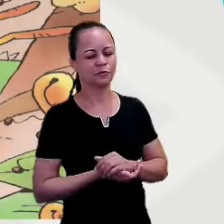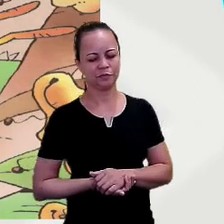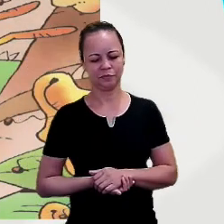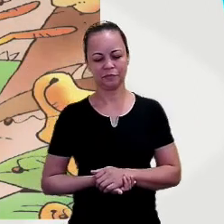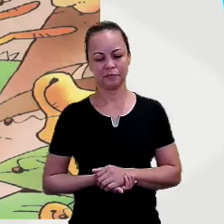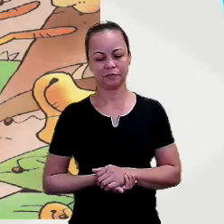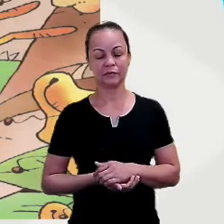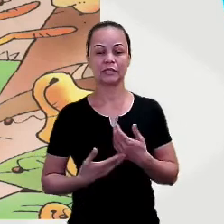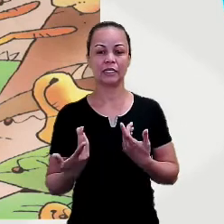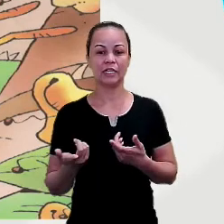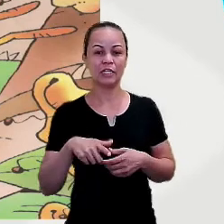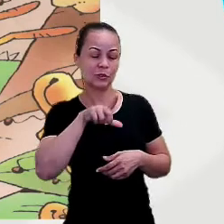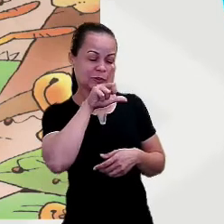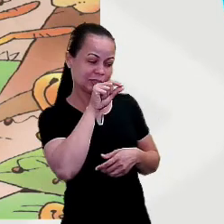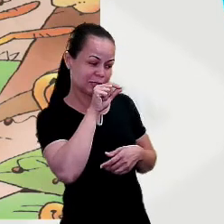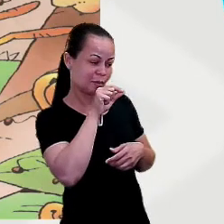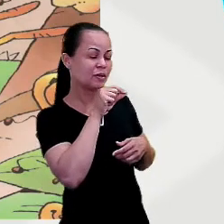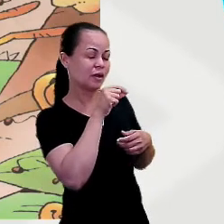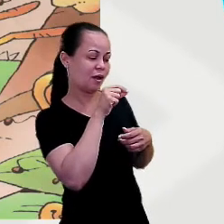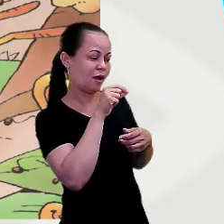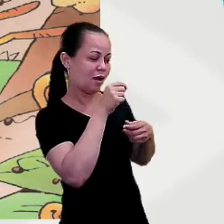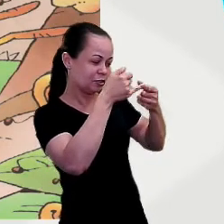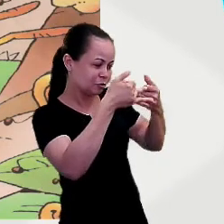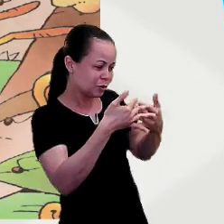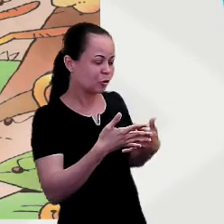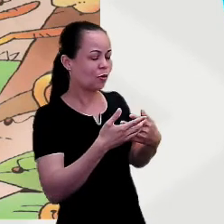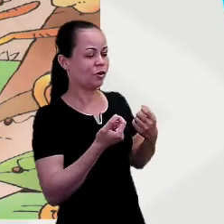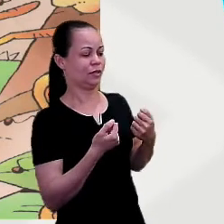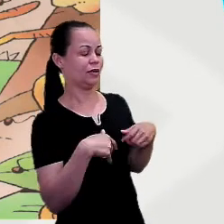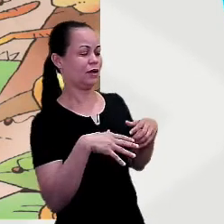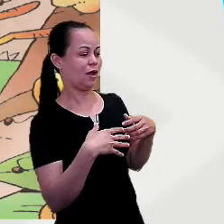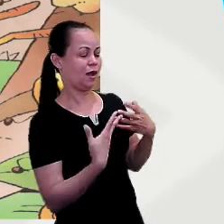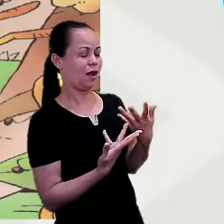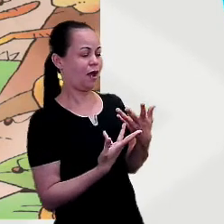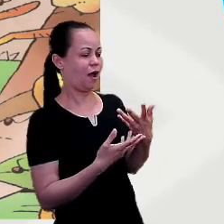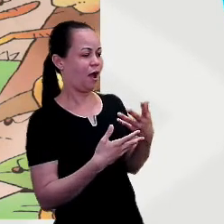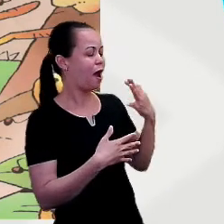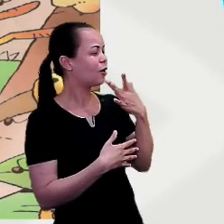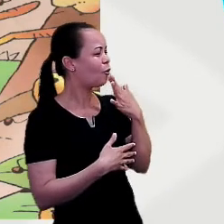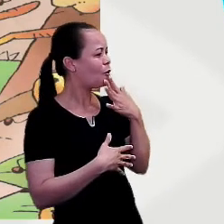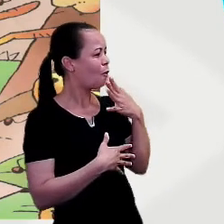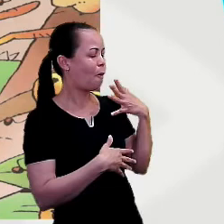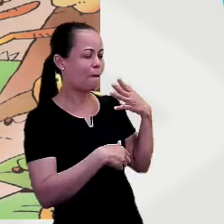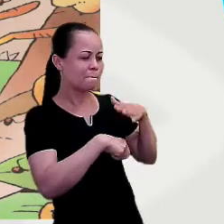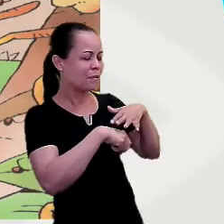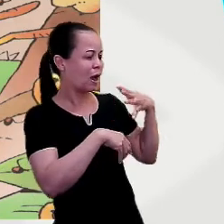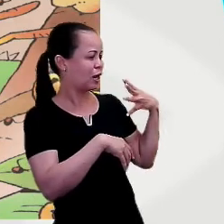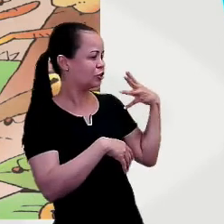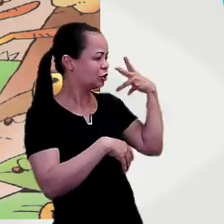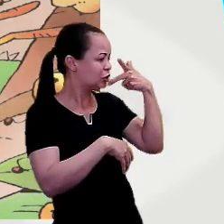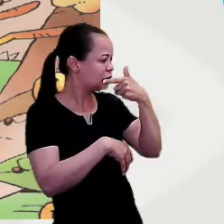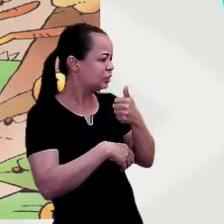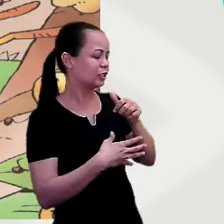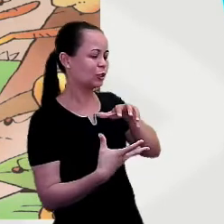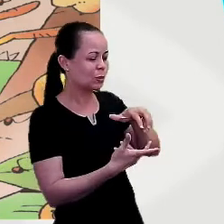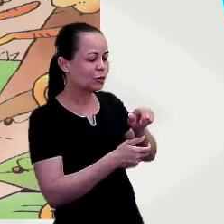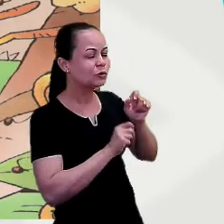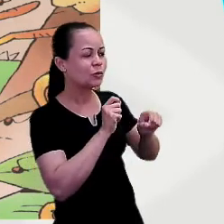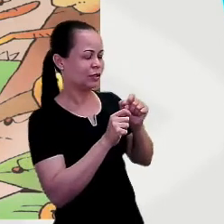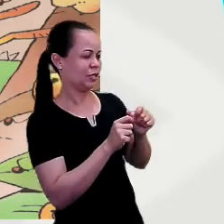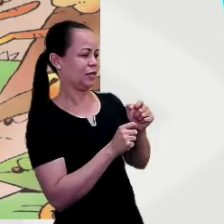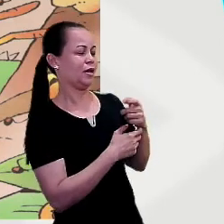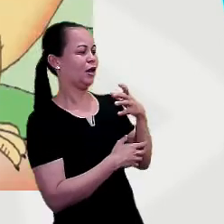sabiá explicou que é a cor mais linda do mundo. Era a cor alaranjada, cor de laranja